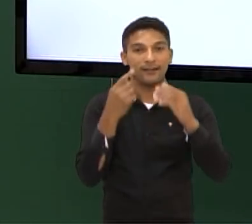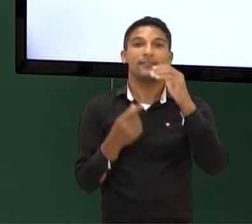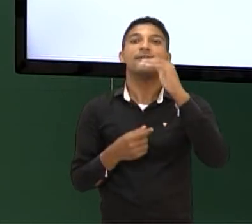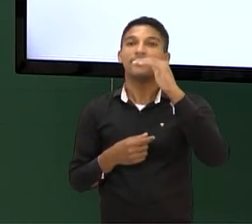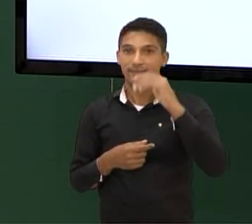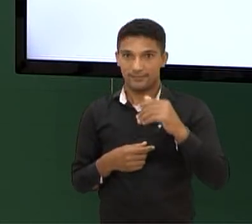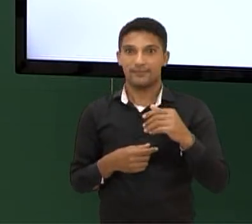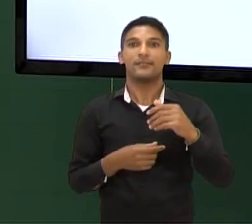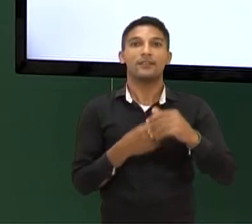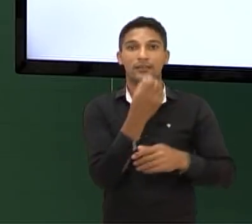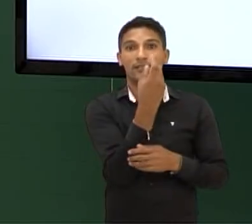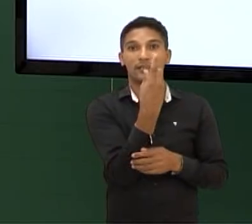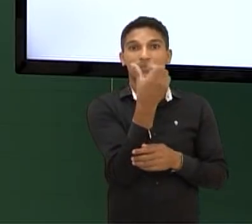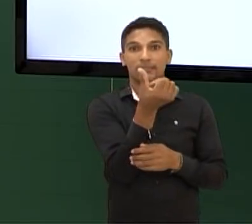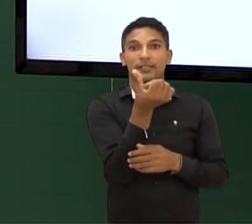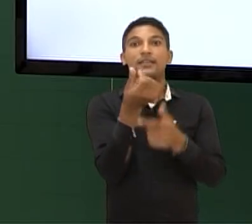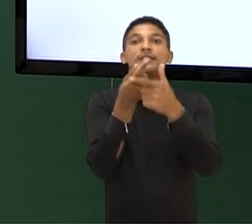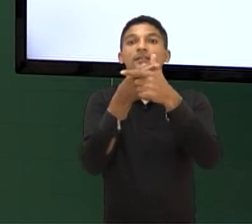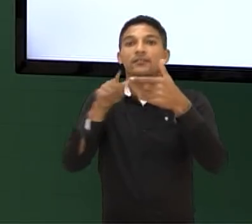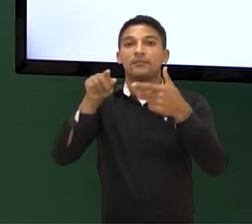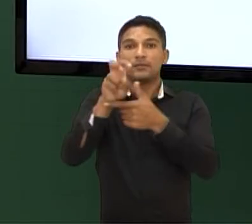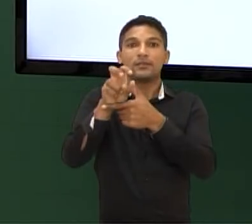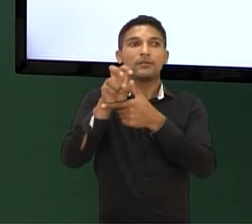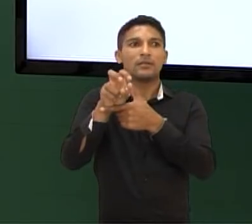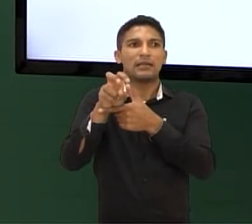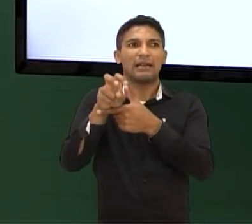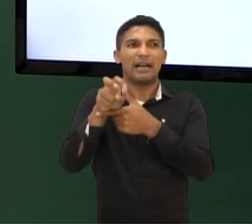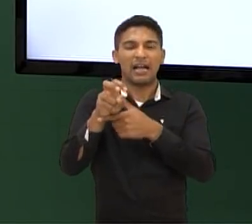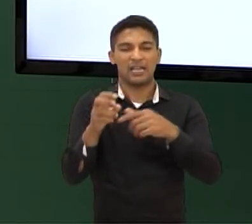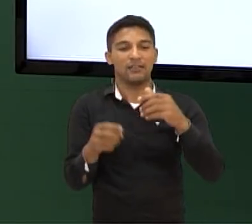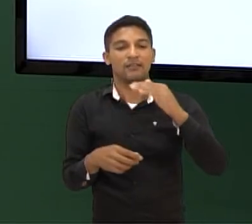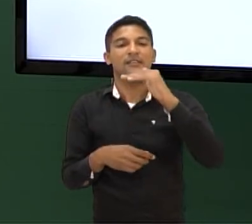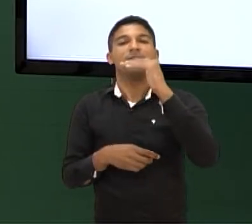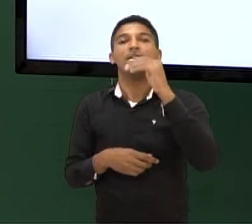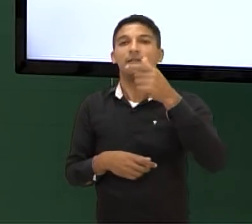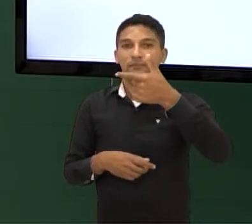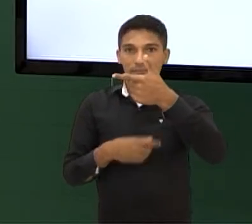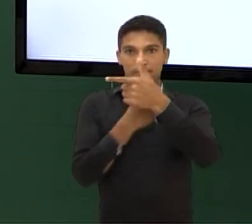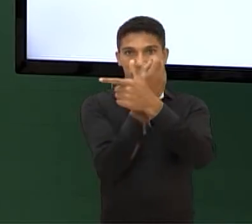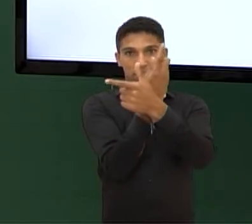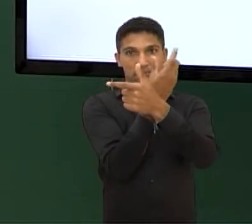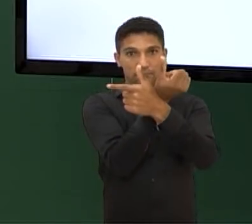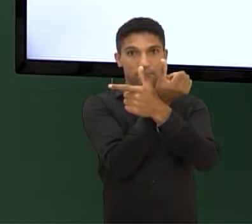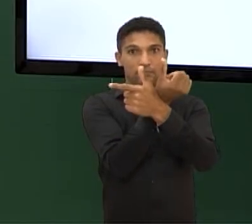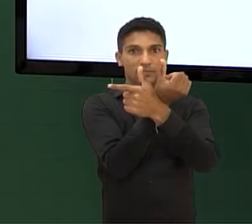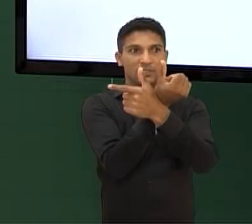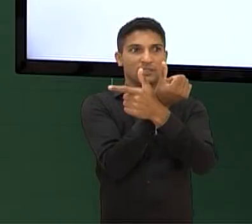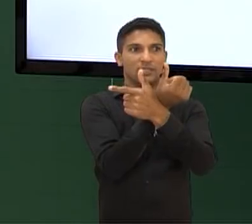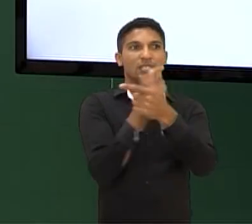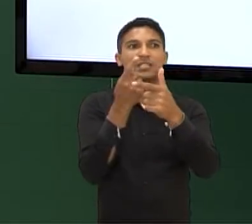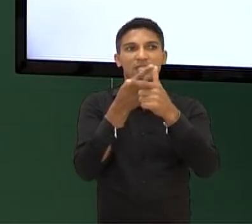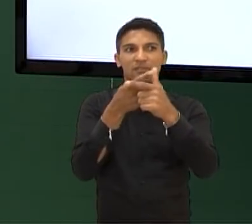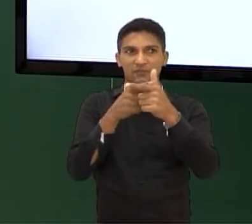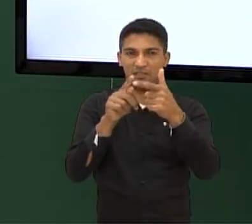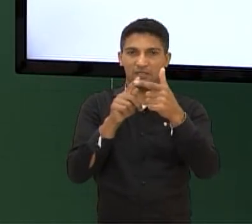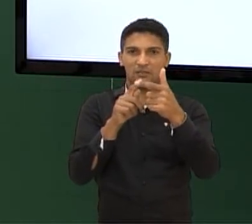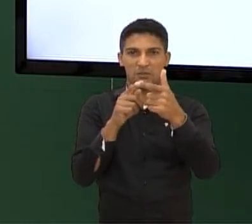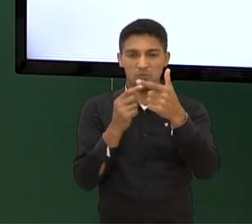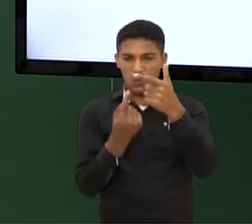5. Da mesma forma. Ah, eu começo a divisão por 1? Não, porque o 1 é menor do que o 5. Eu começo por quem?